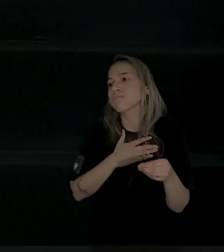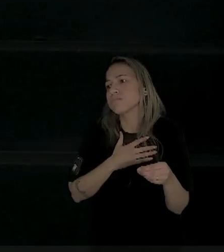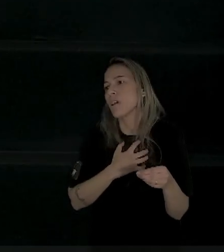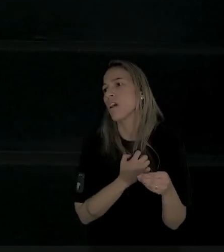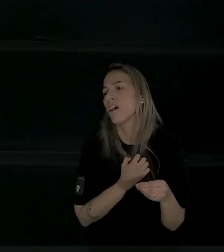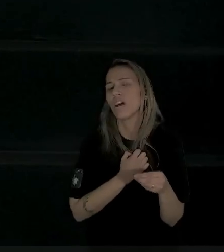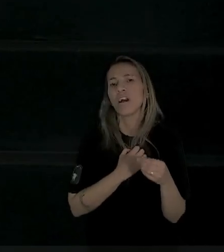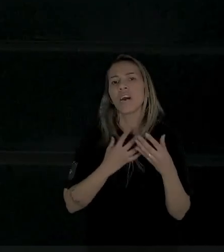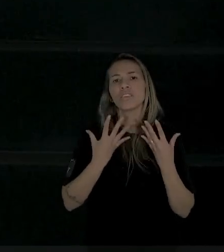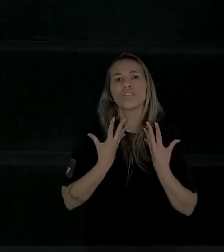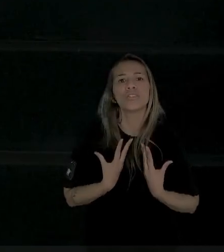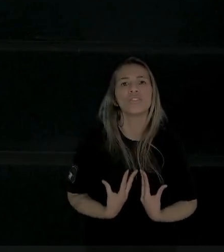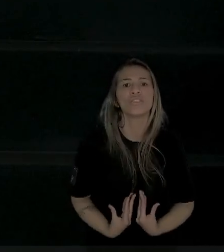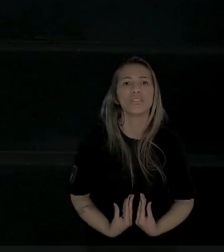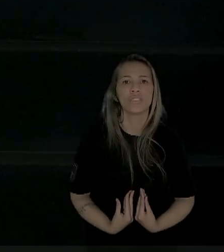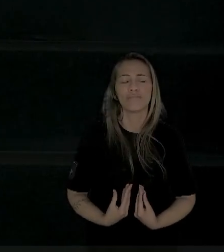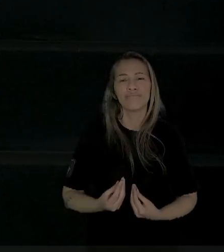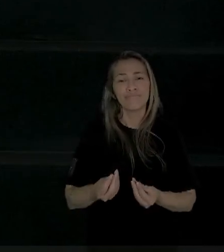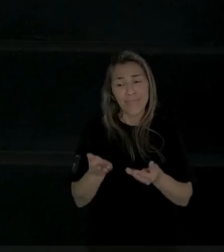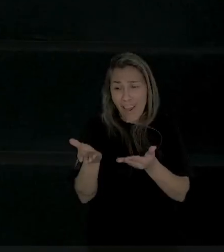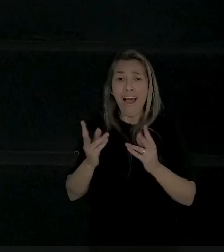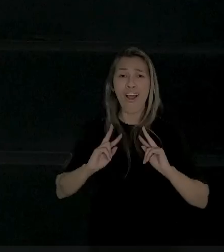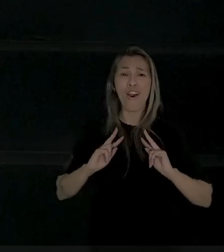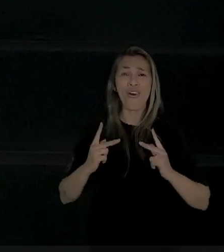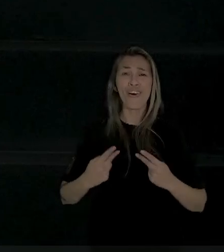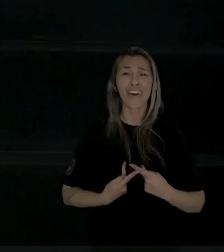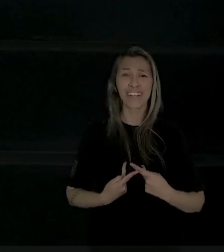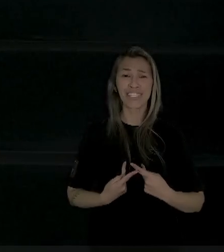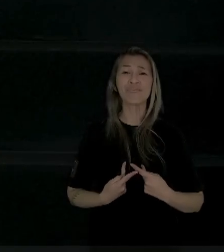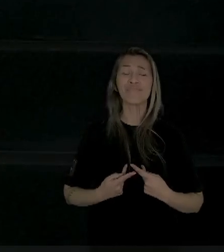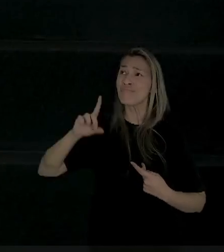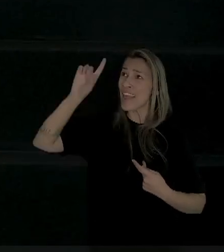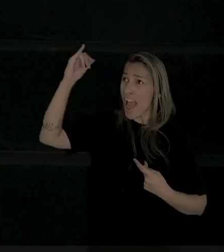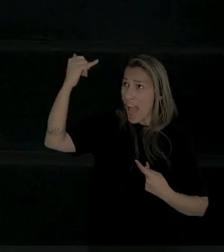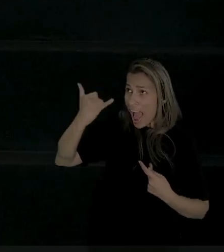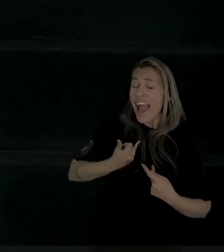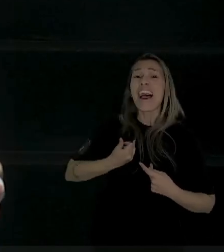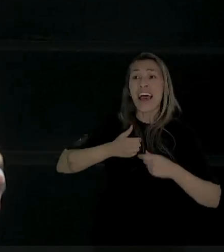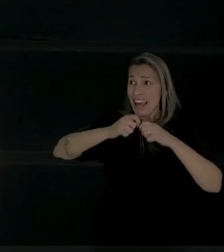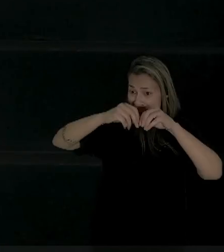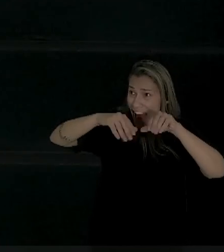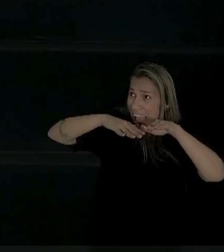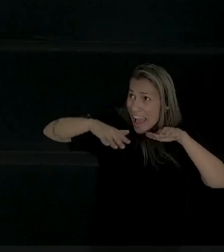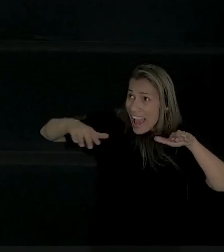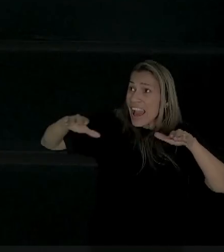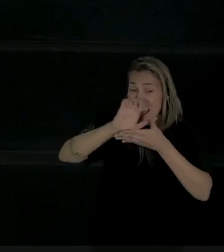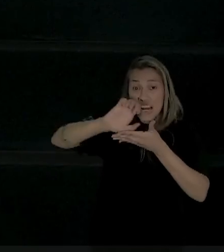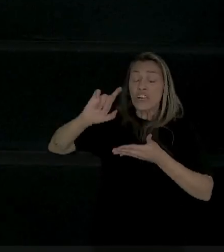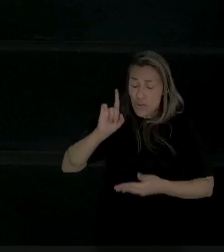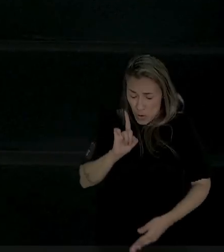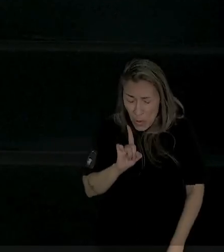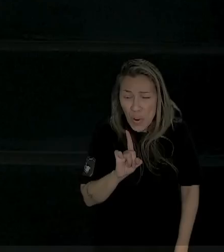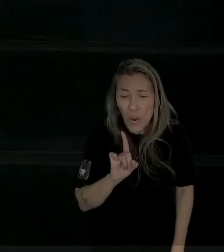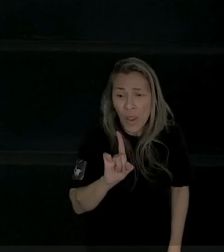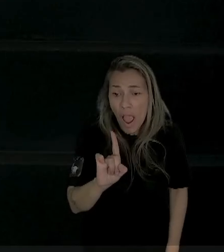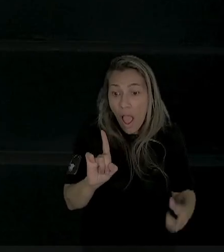gente. Não tem muita lógica. Elias vai para o deserto e Deus alimenta ele, dá água